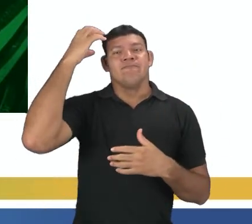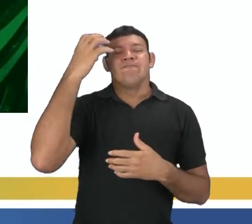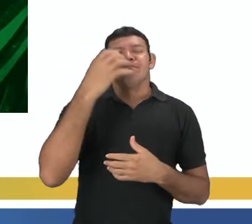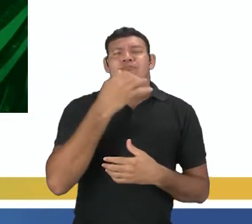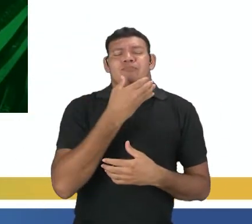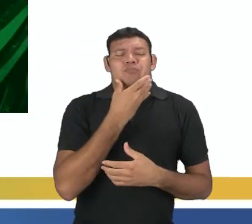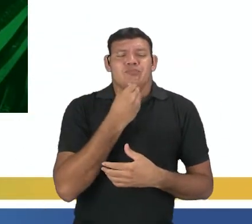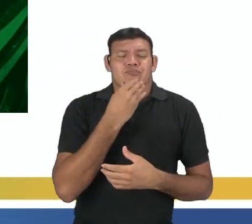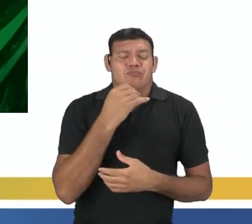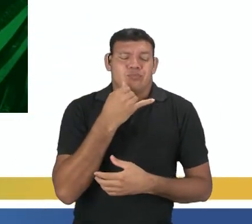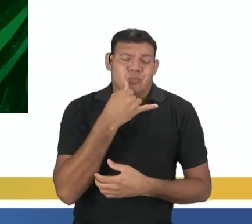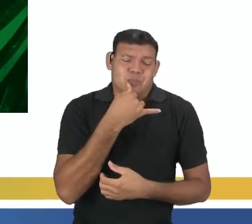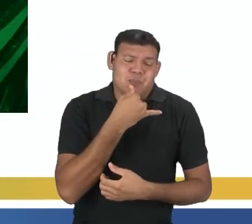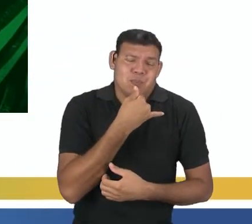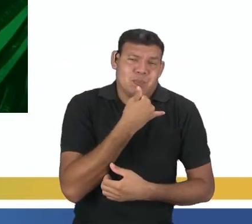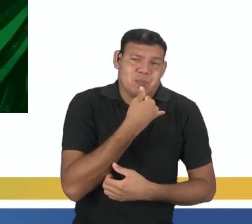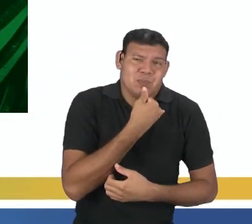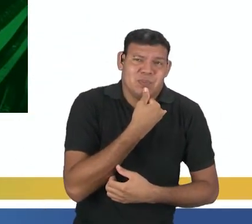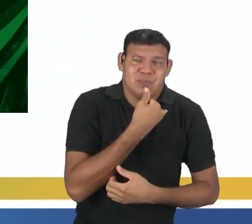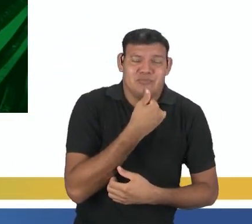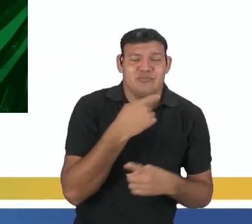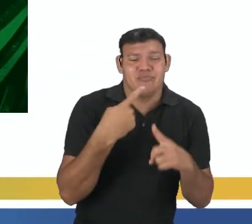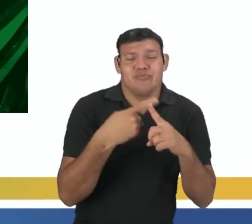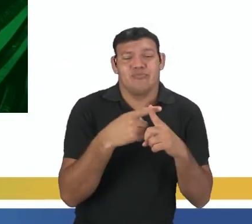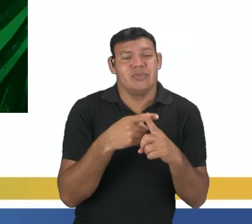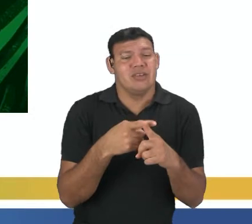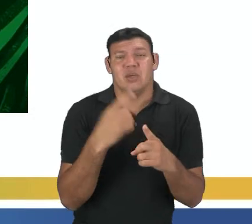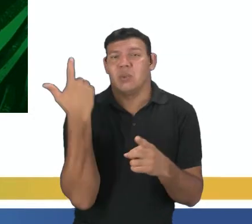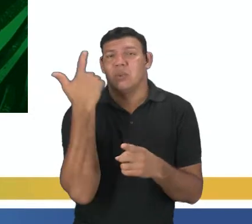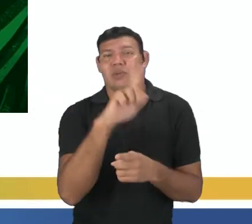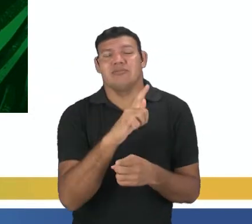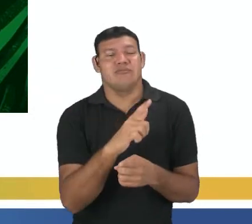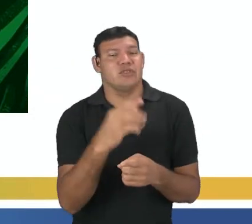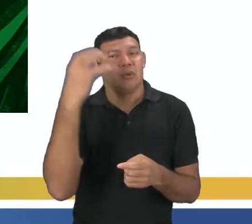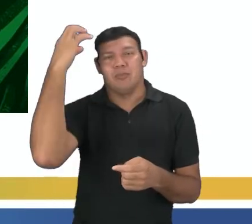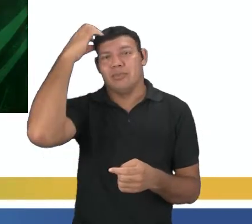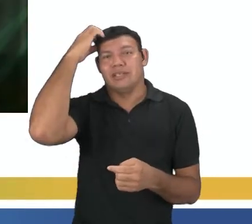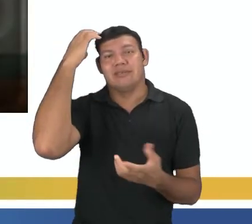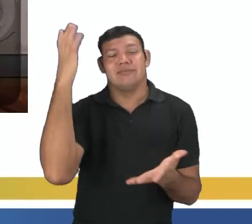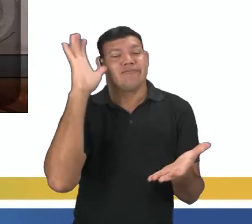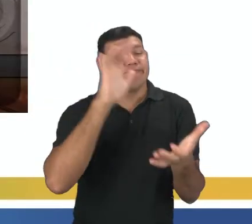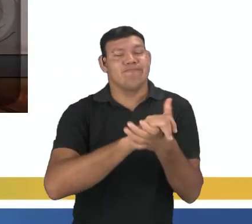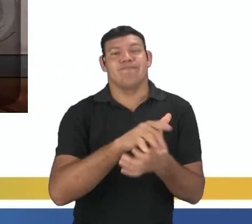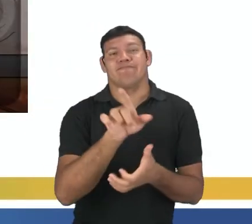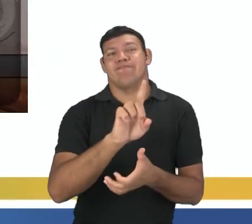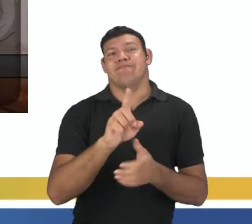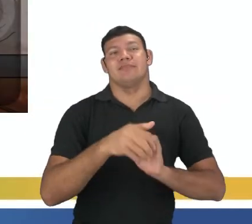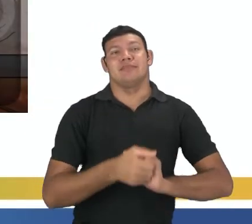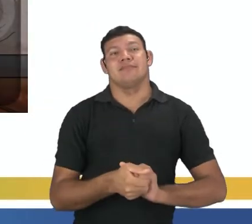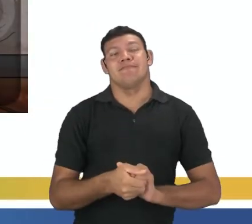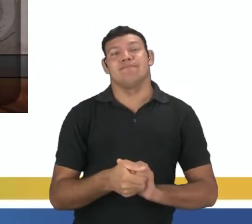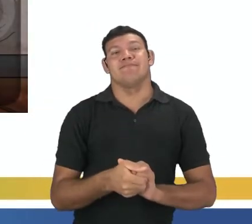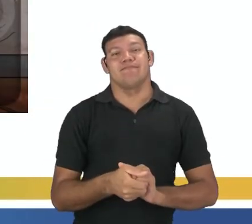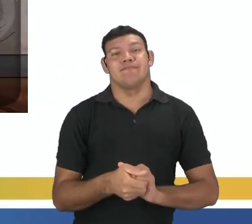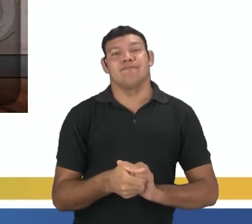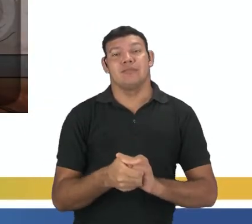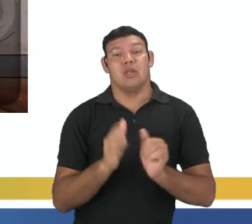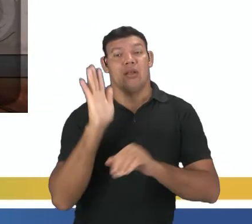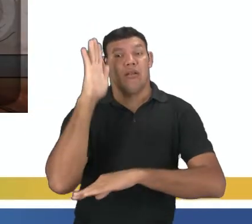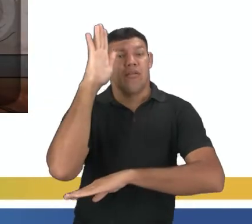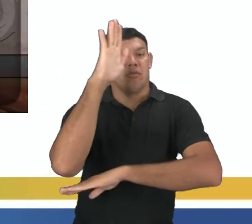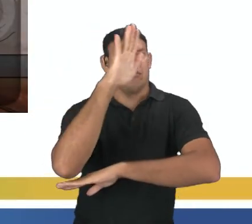para casa sem uma princesa para se casar, e isso o deixou muito triste. Em uma tarde começou